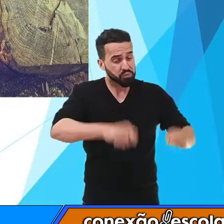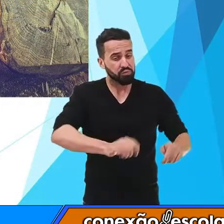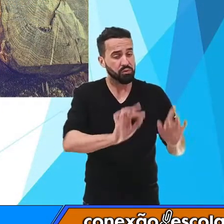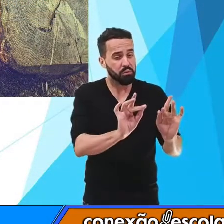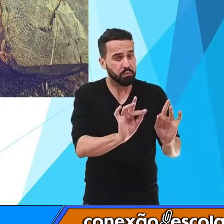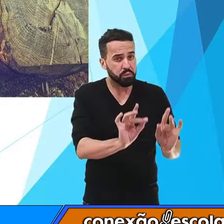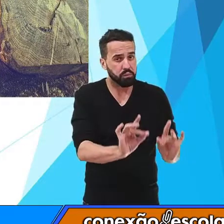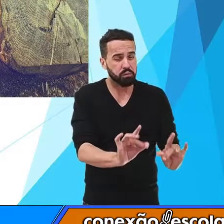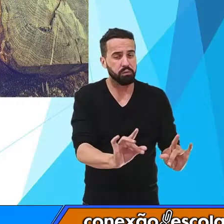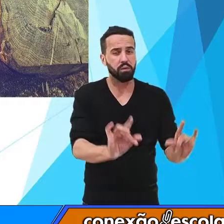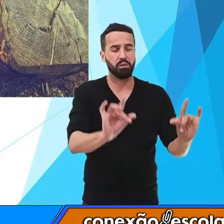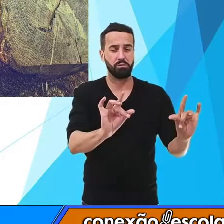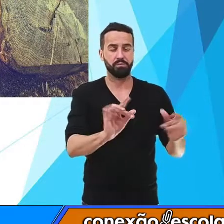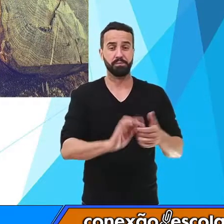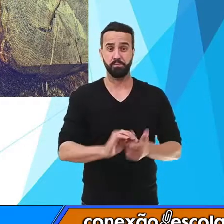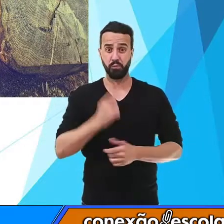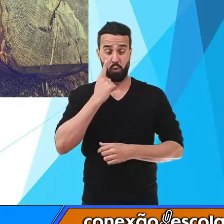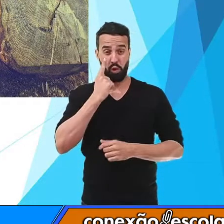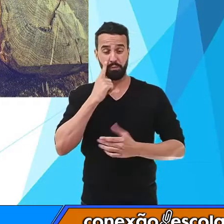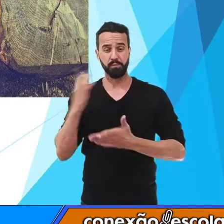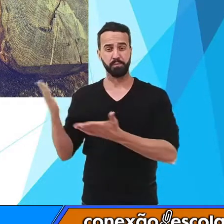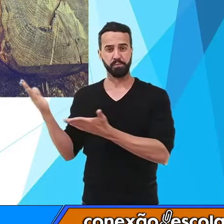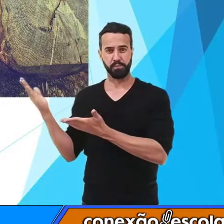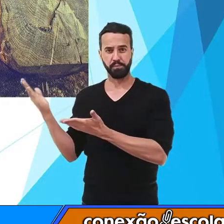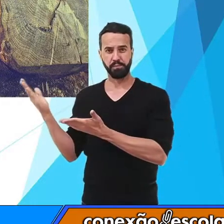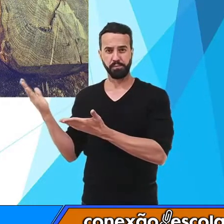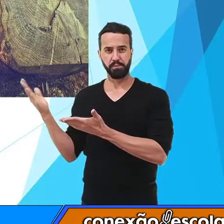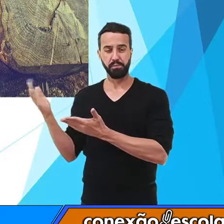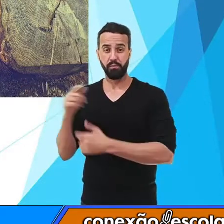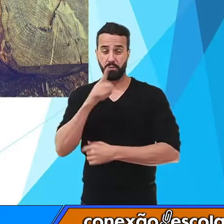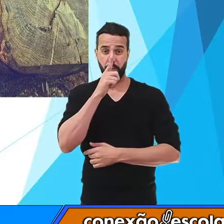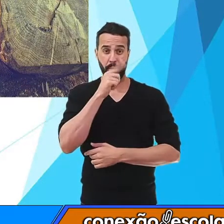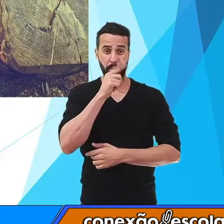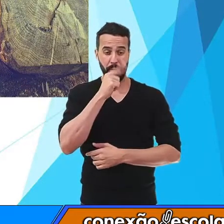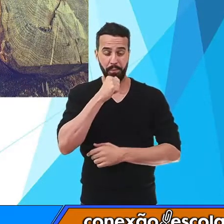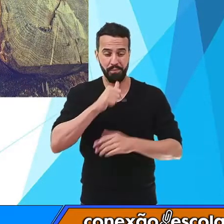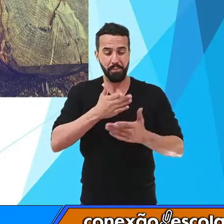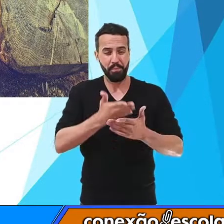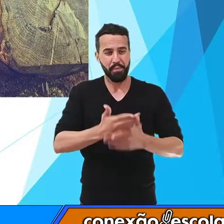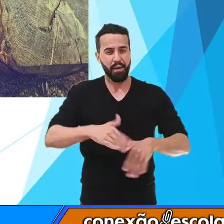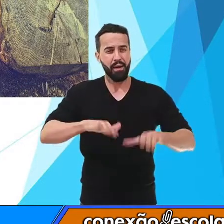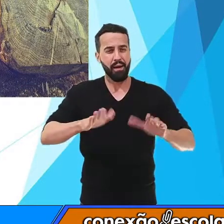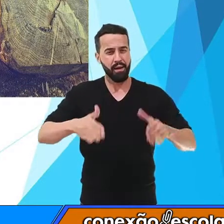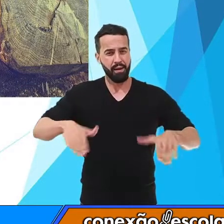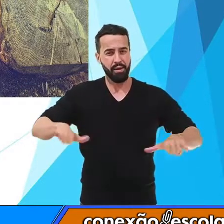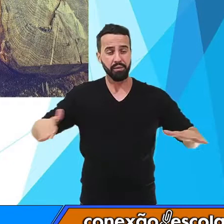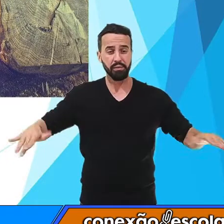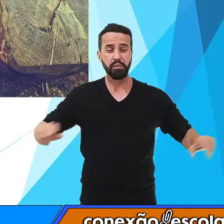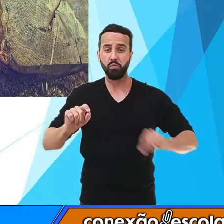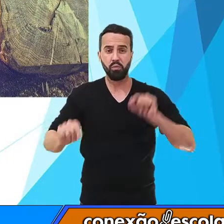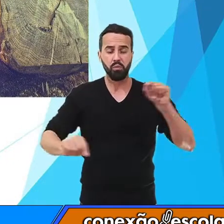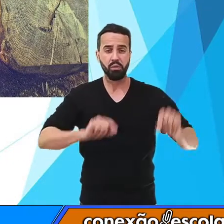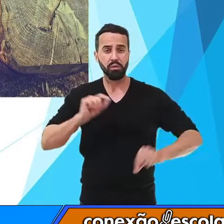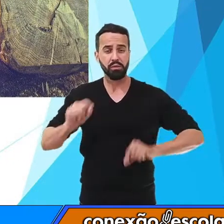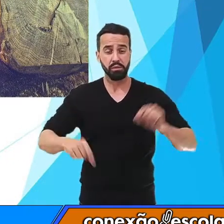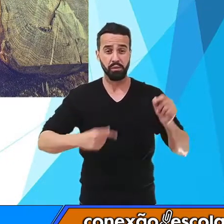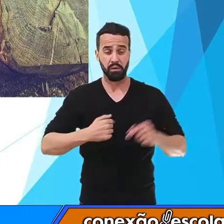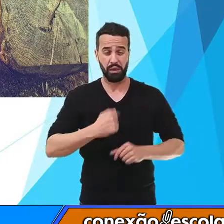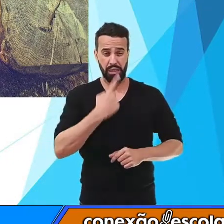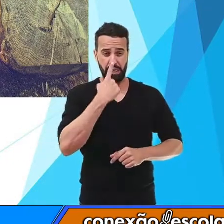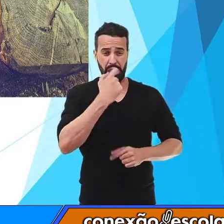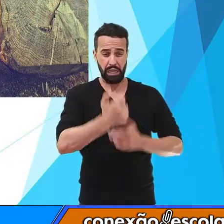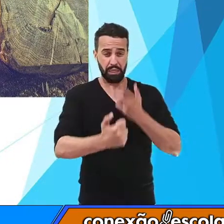Nessas imagens, nós temos aí uma praia, o oceano, uma praia que está aí repleta, você pode perceber que ela